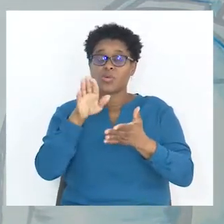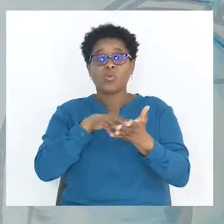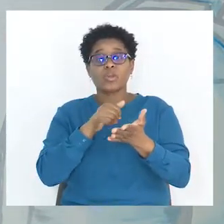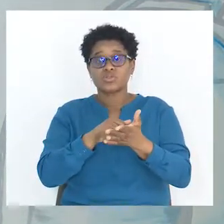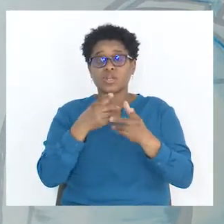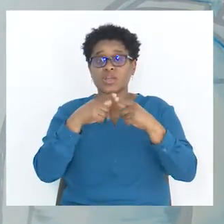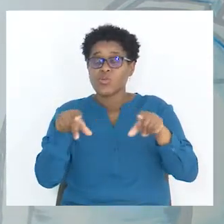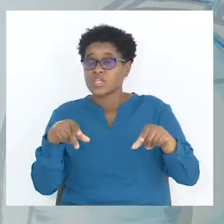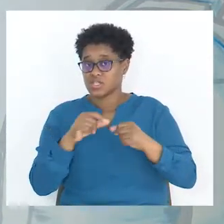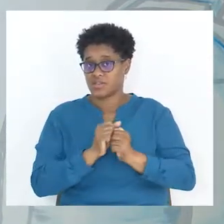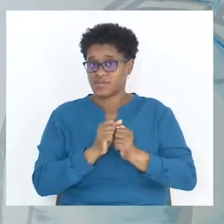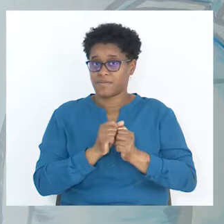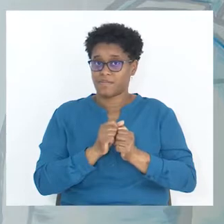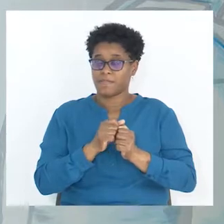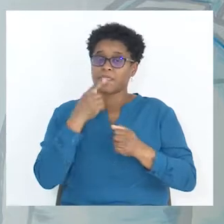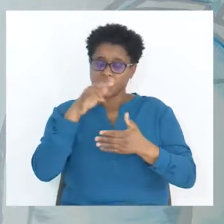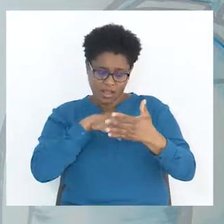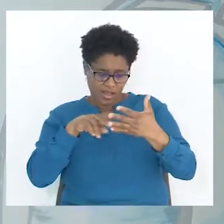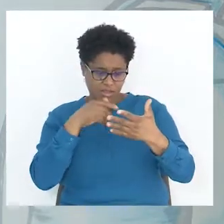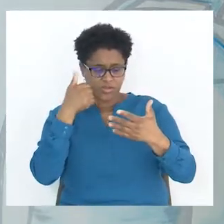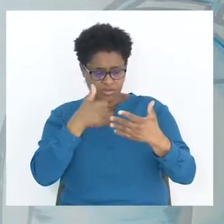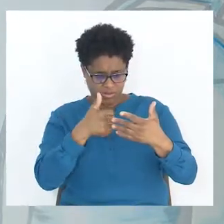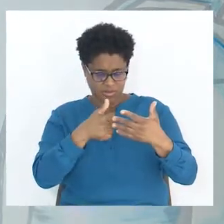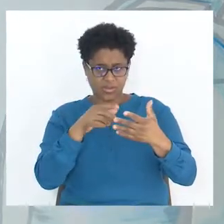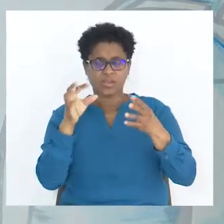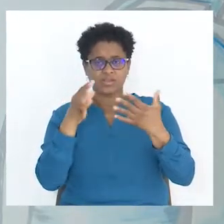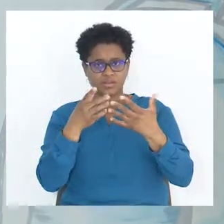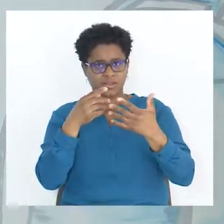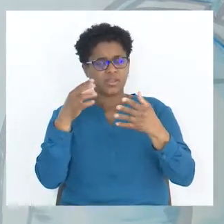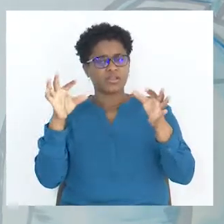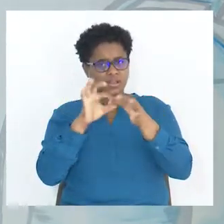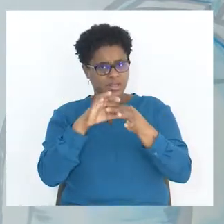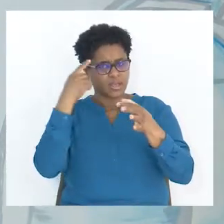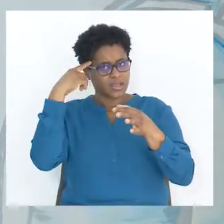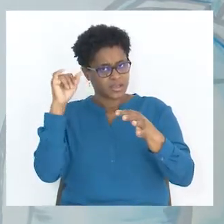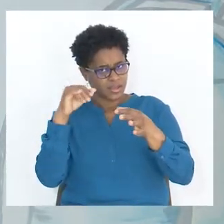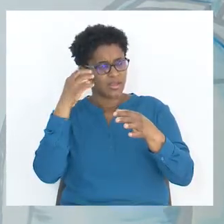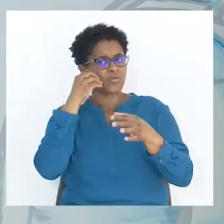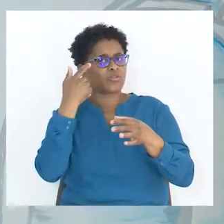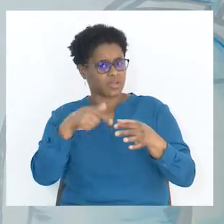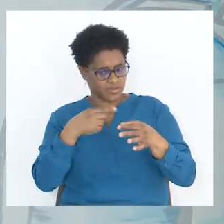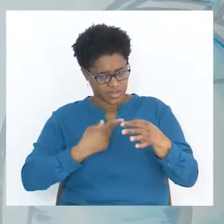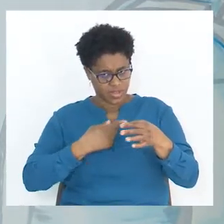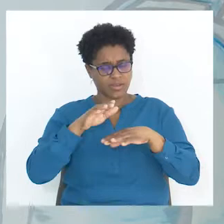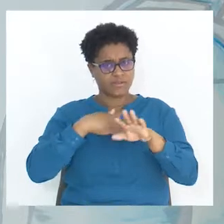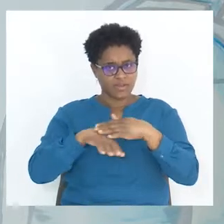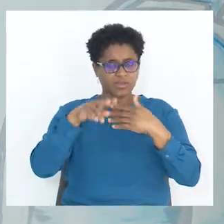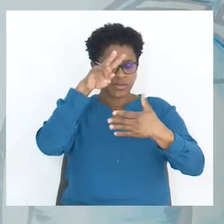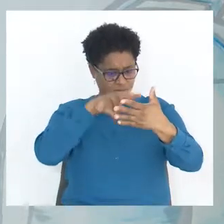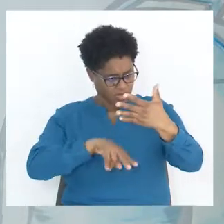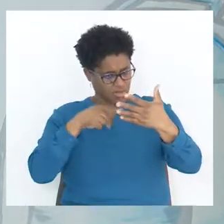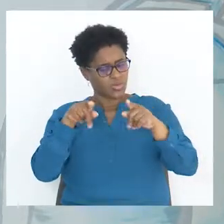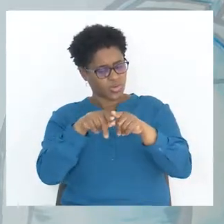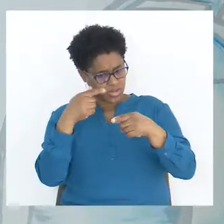linguística. Correção linguística, escrever aquilo como deve ser, conectar as ideias como deves fazer para dar o texto tal